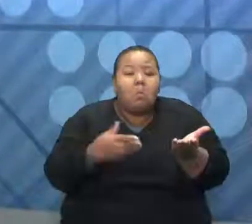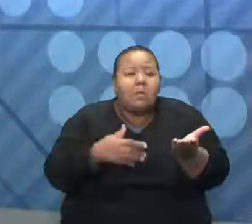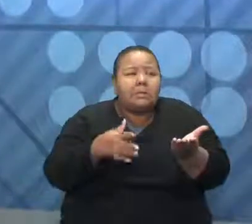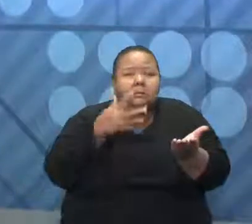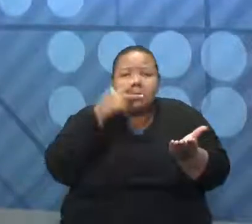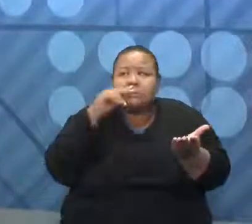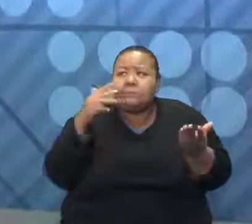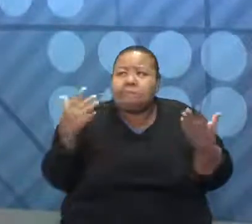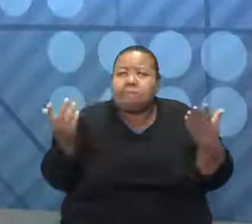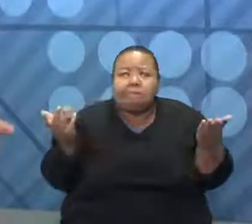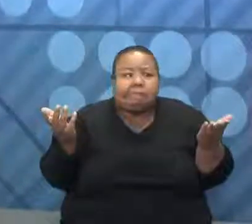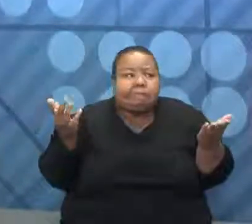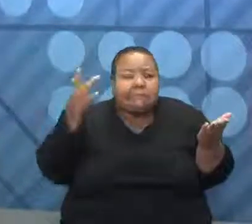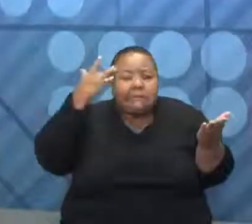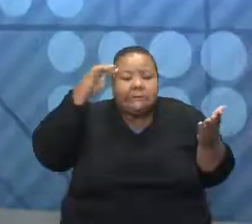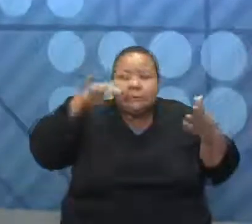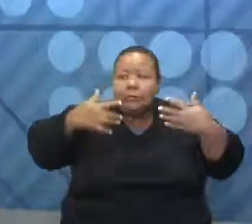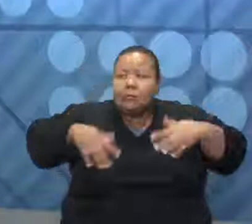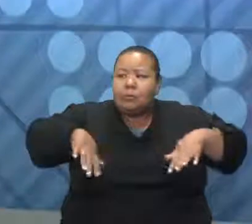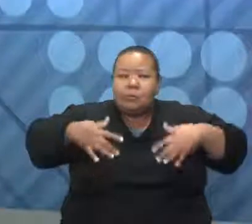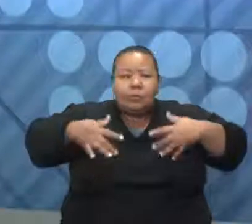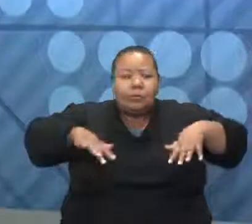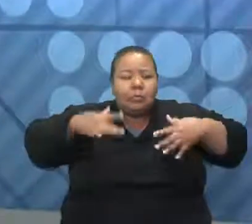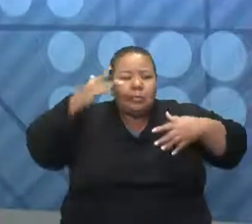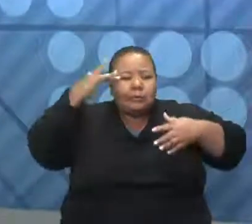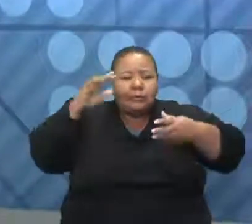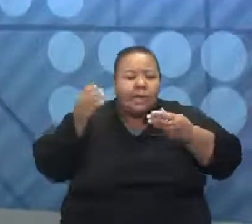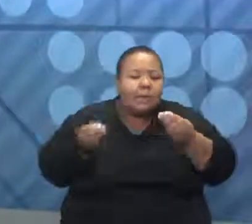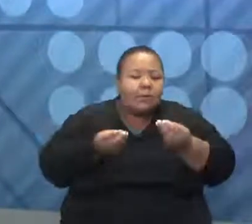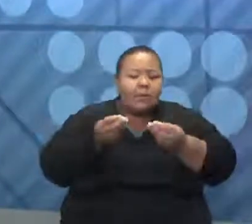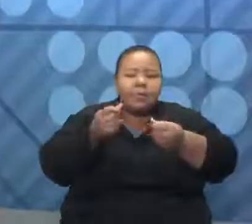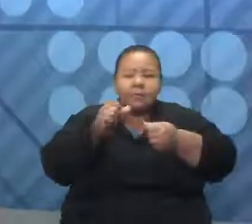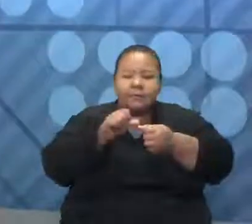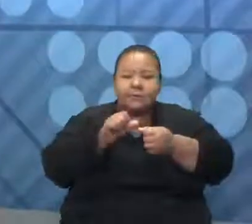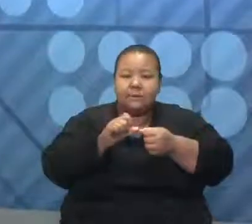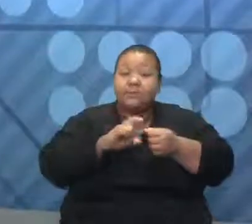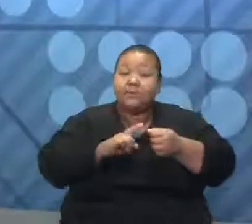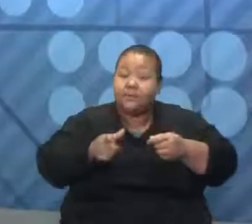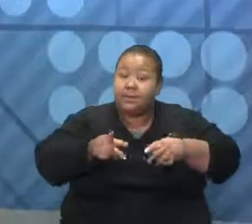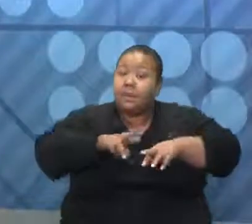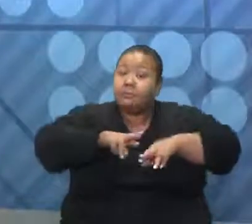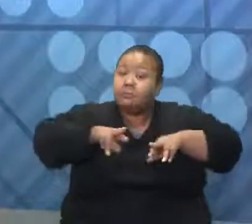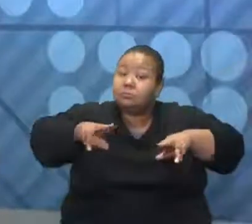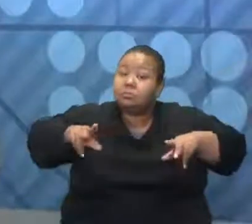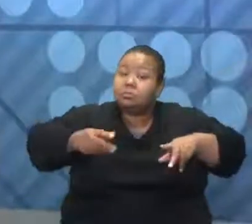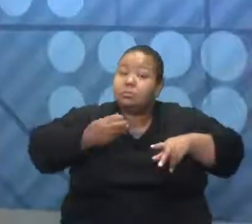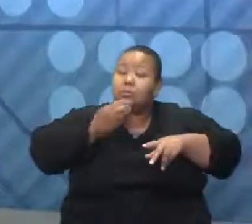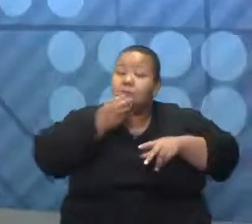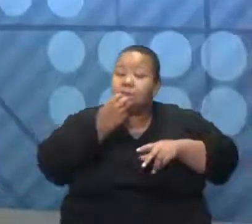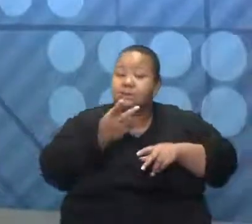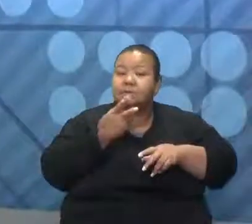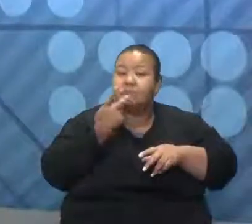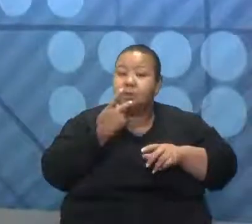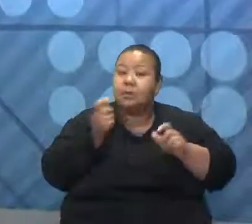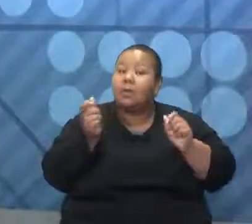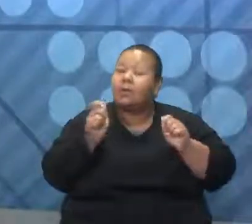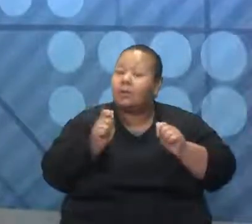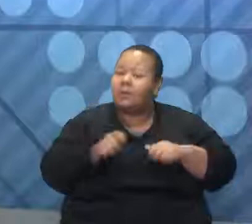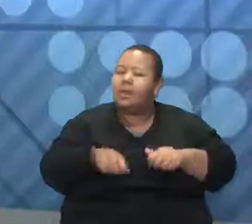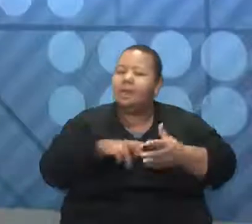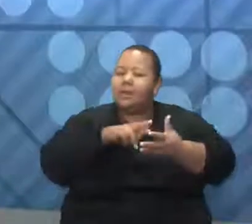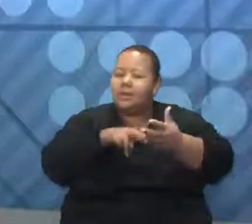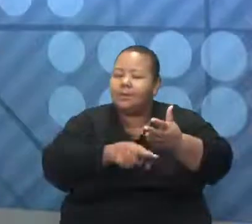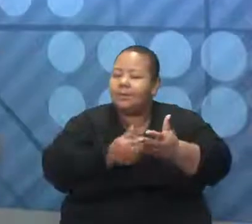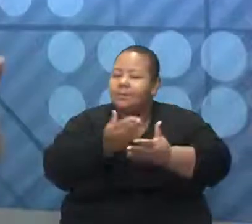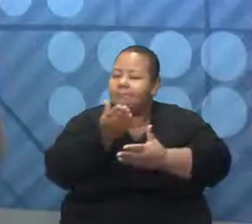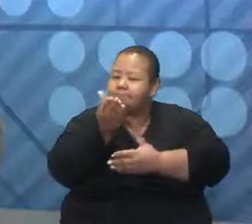completamente perdidos, eles não sabem que caminho seguir. Então, eles têm diversas oportunidades. Falou assim, não, por que não? Vou contratar ele para